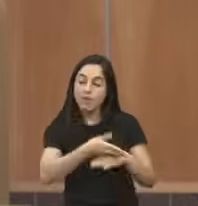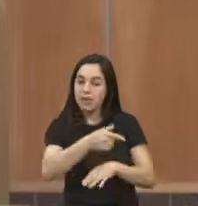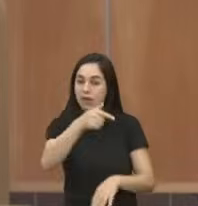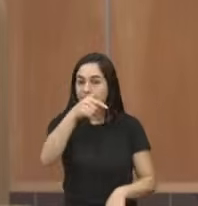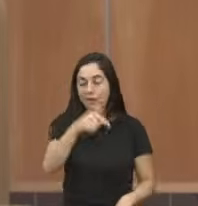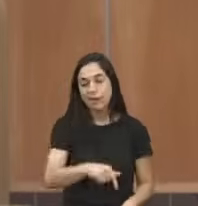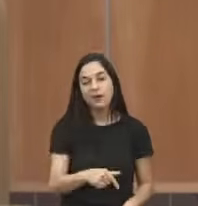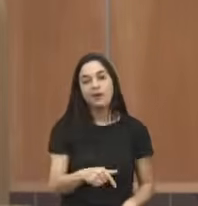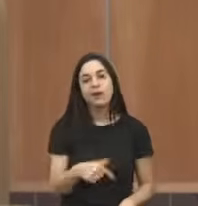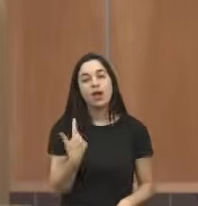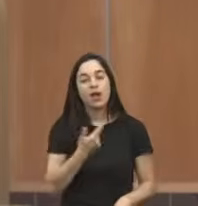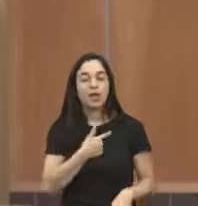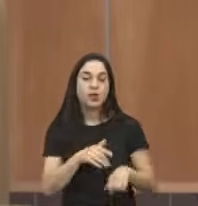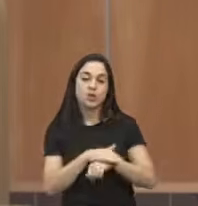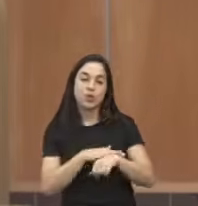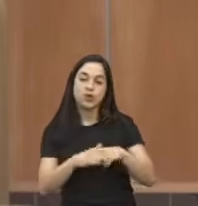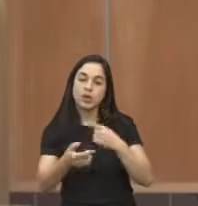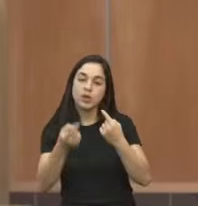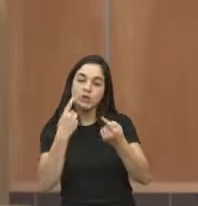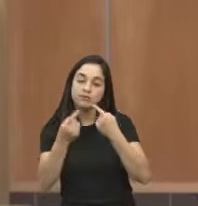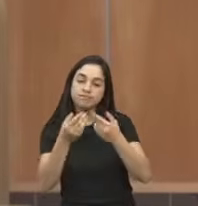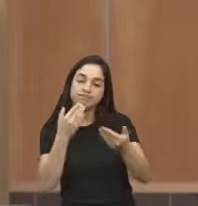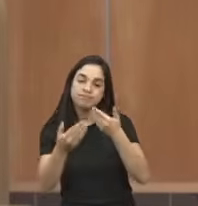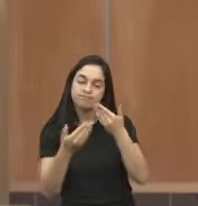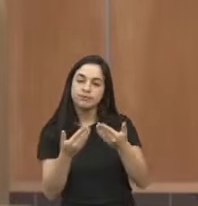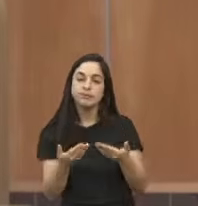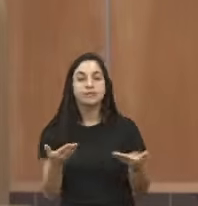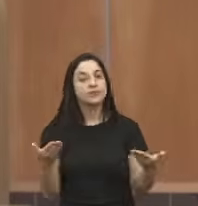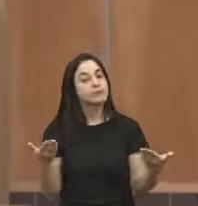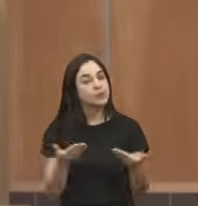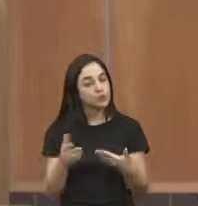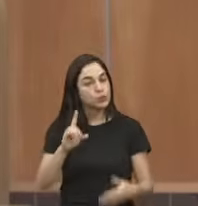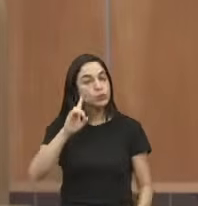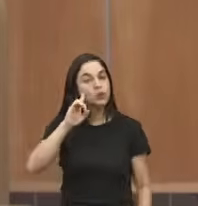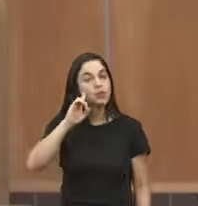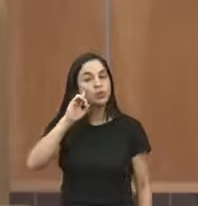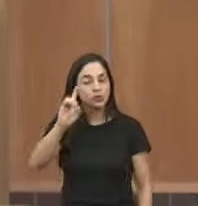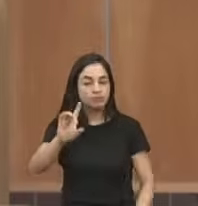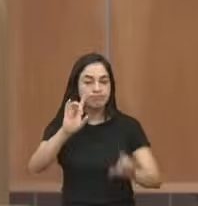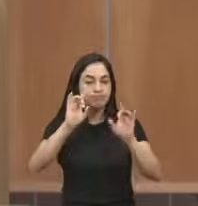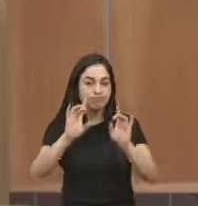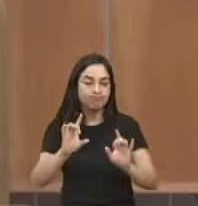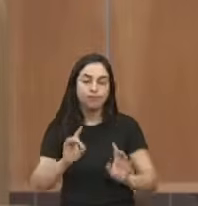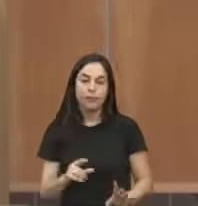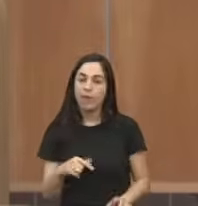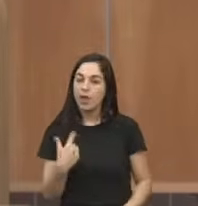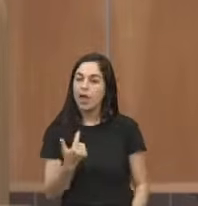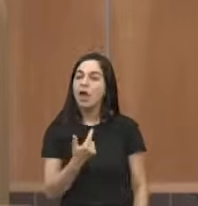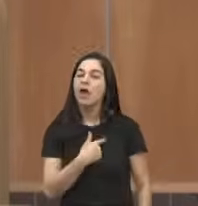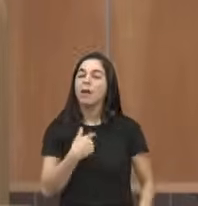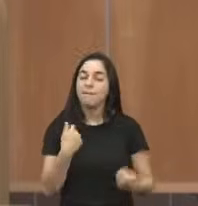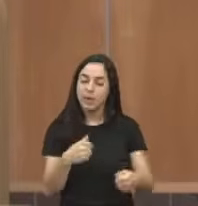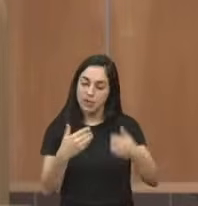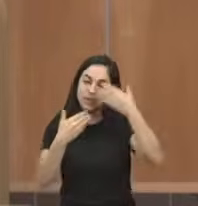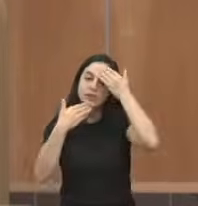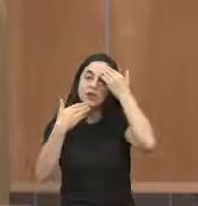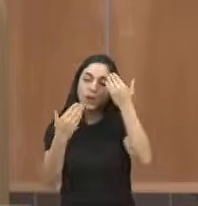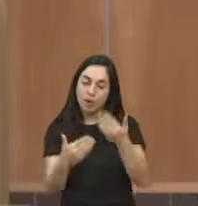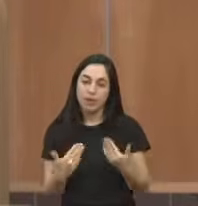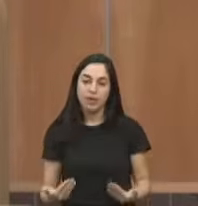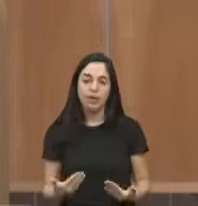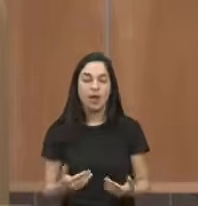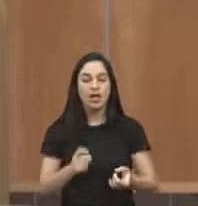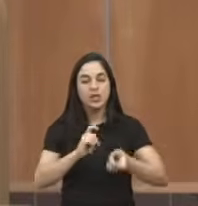aqui discutindo a cidade, esse dia que é o dia que nós temos que fazer homenagens, fazer